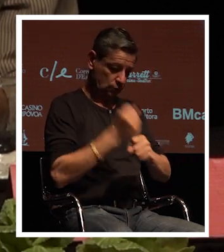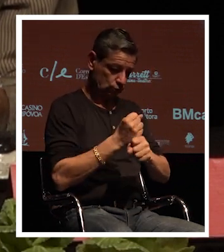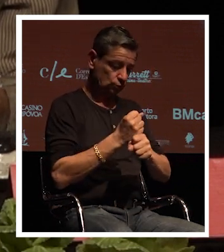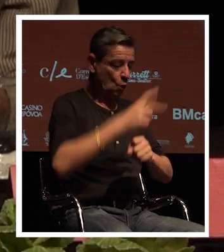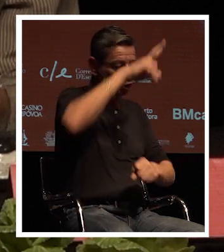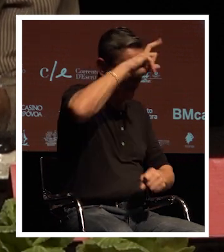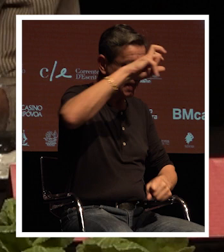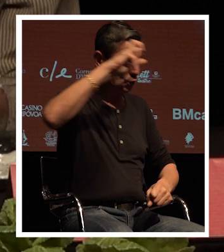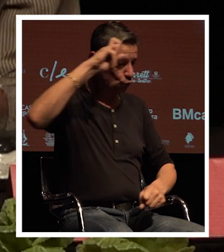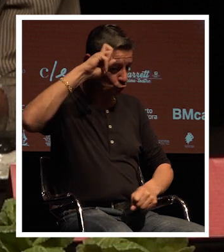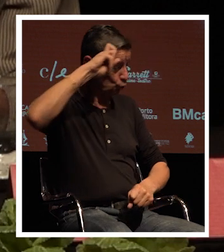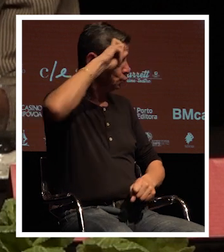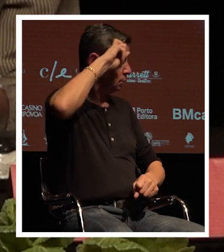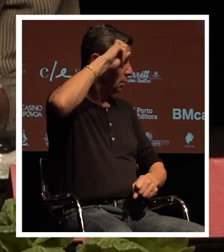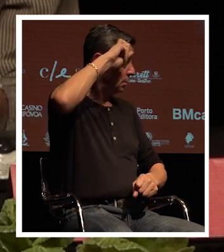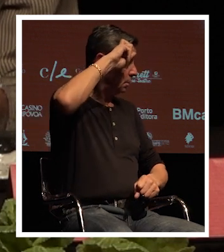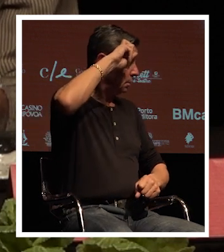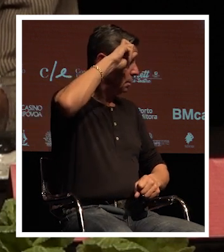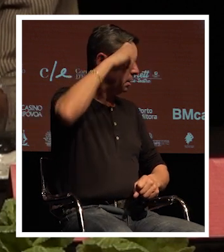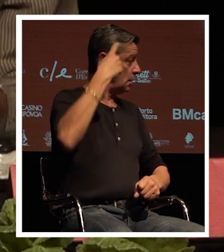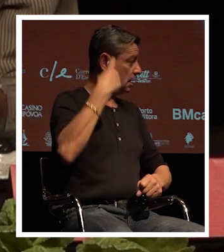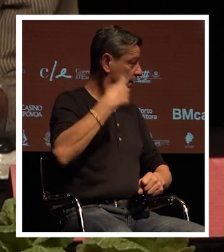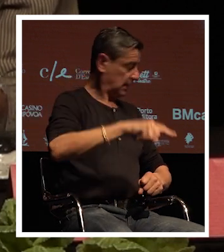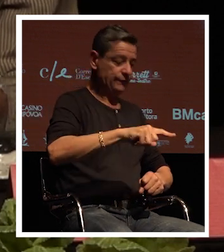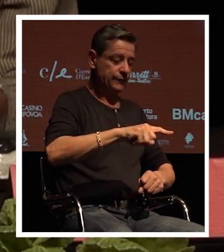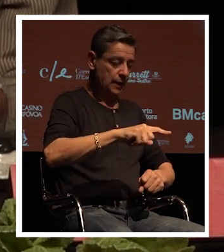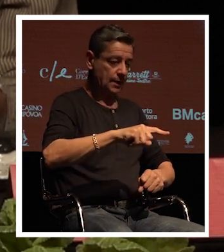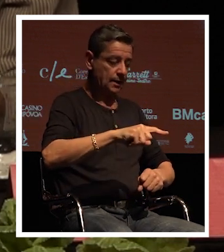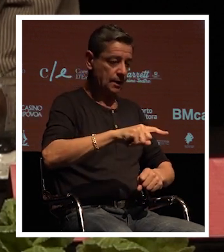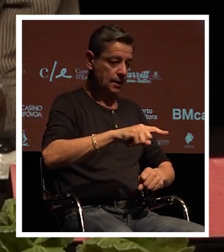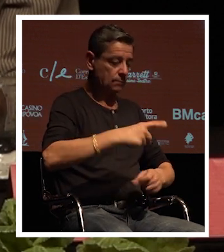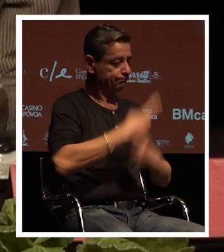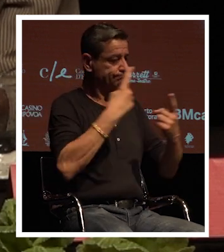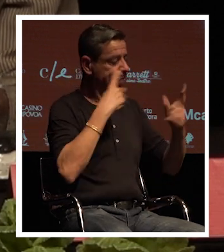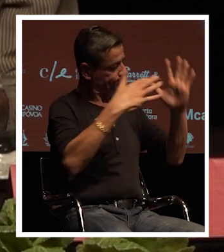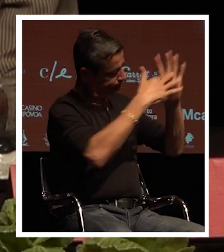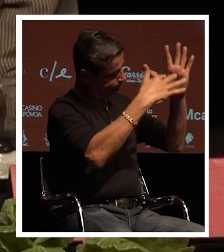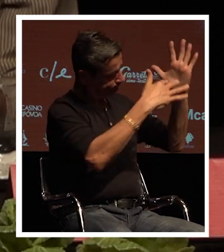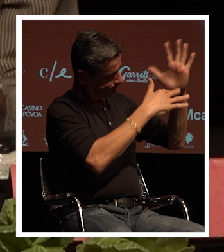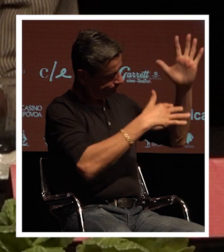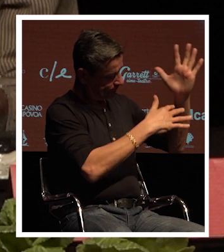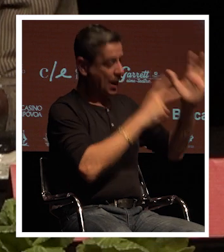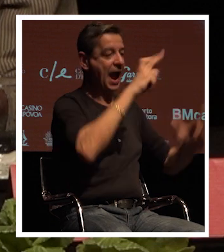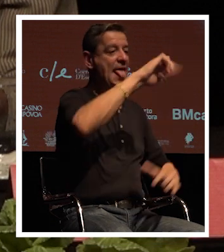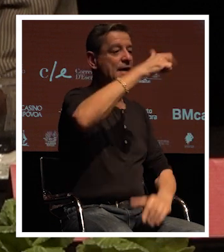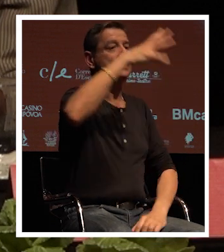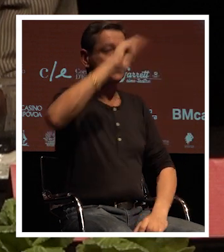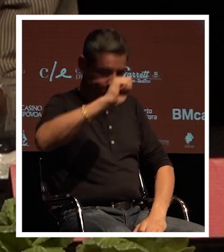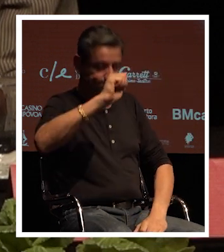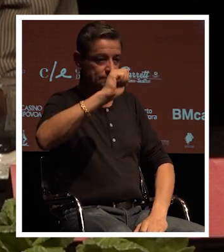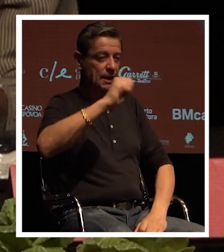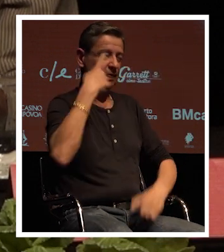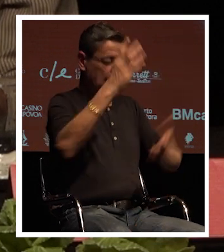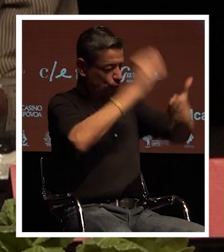gregos eu estive em Atenas a a a consultar e os arquivos do Ares e ele tinha vários